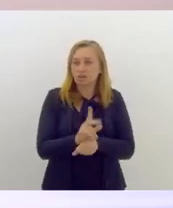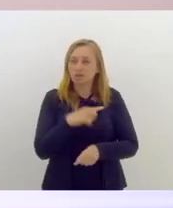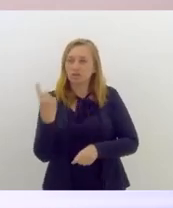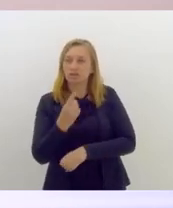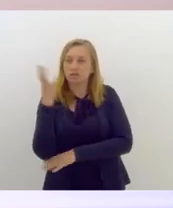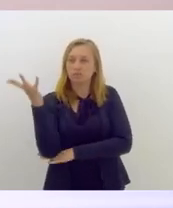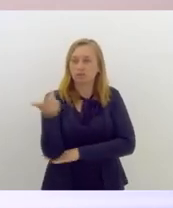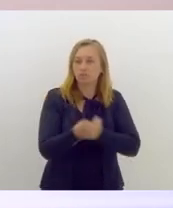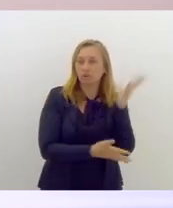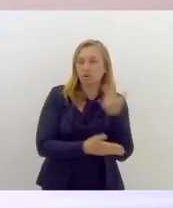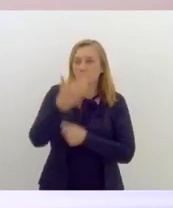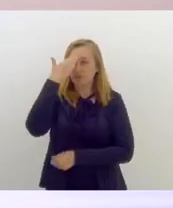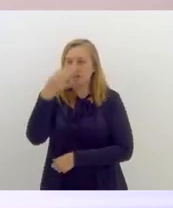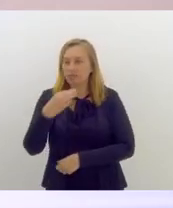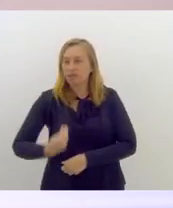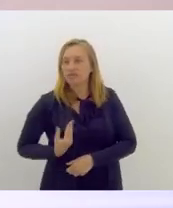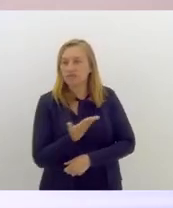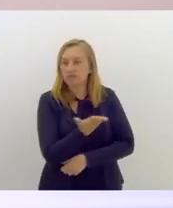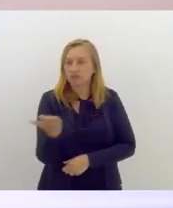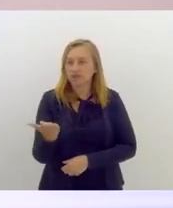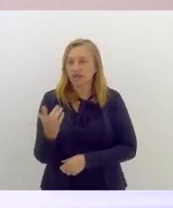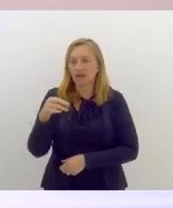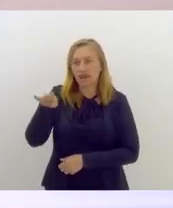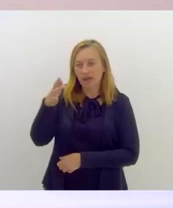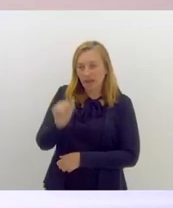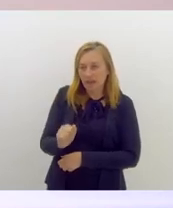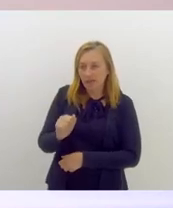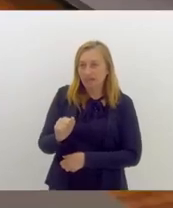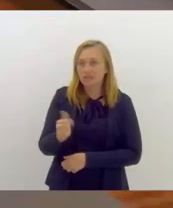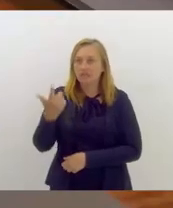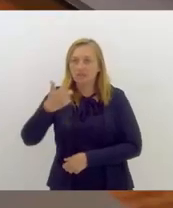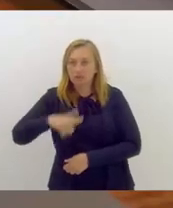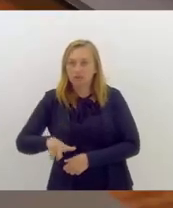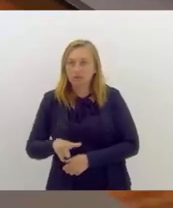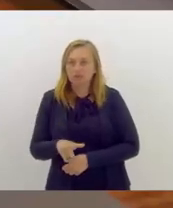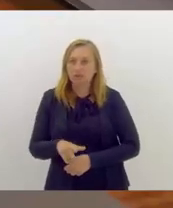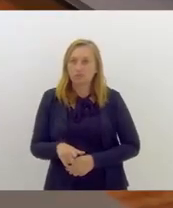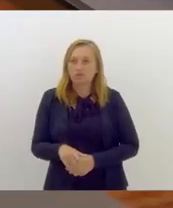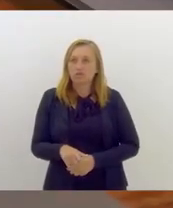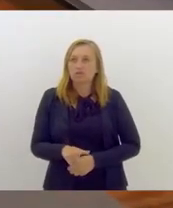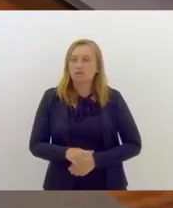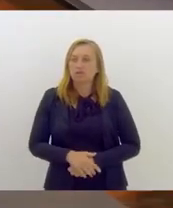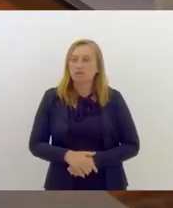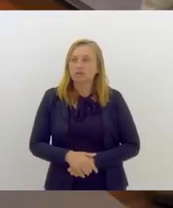obrigado pela presença de todos vocês a laiara presente mais uma vez né